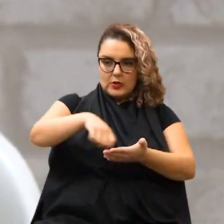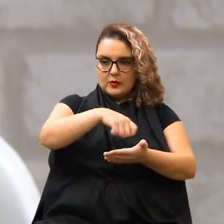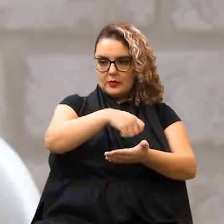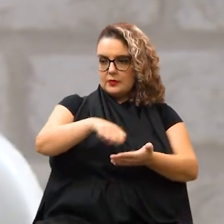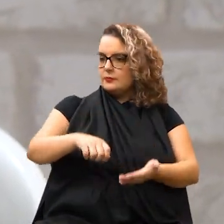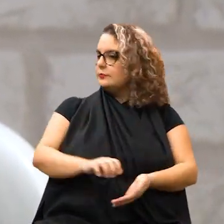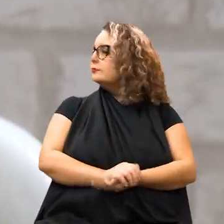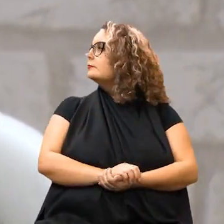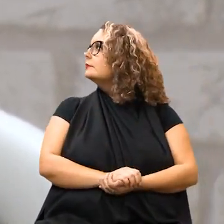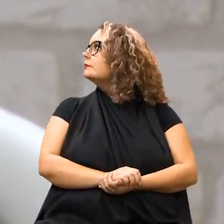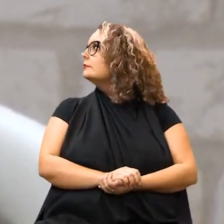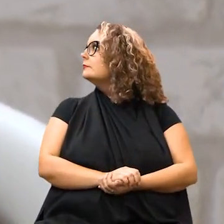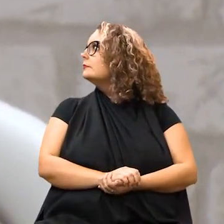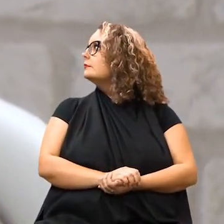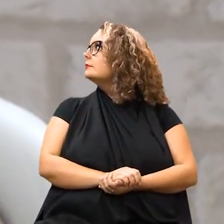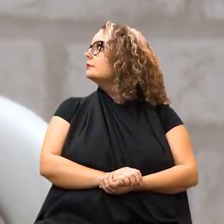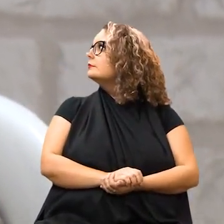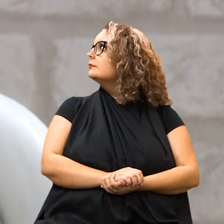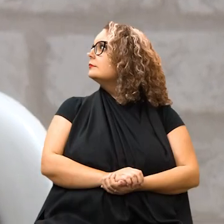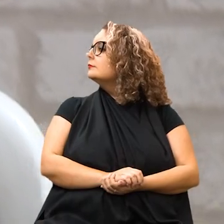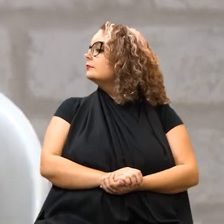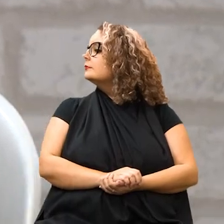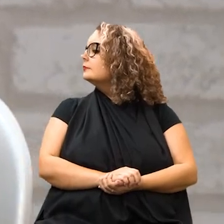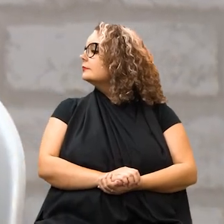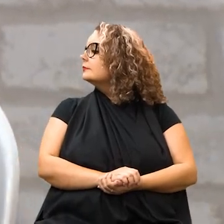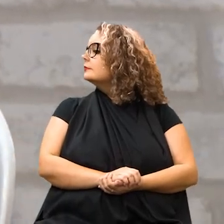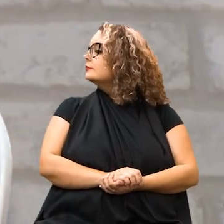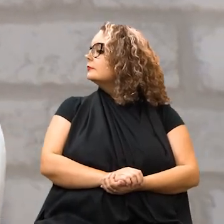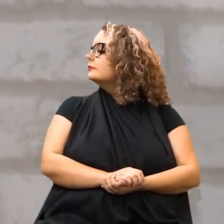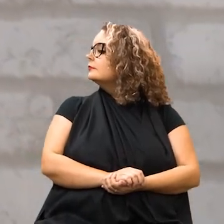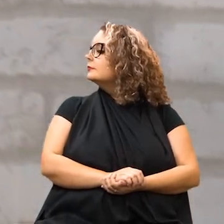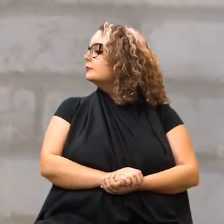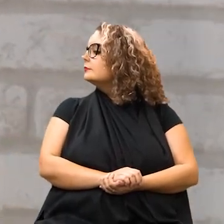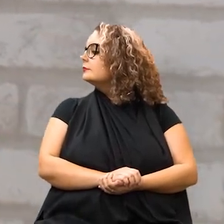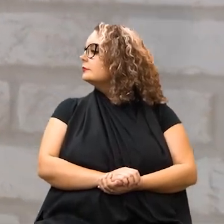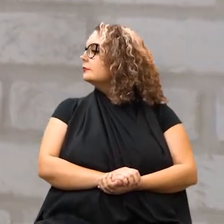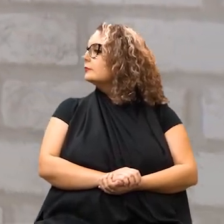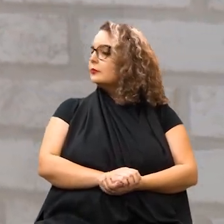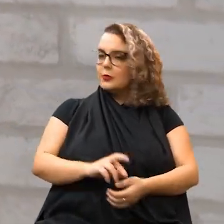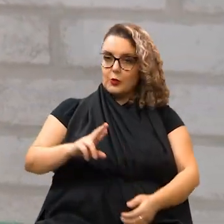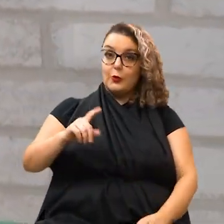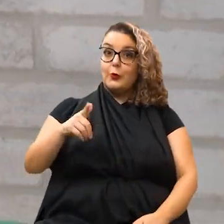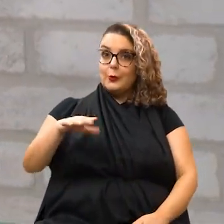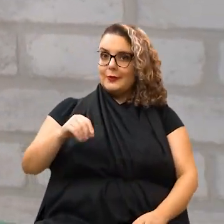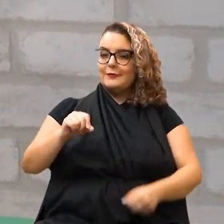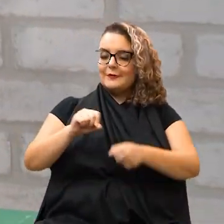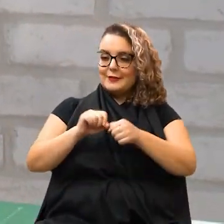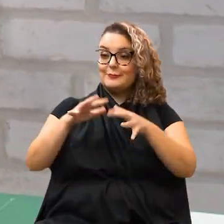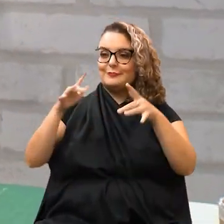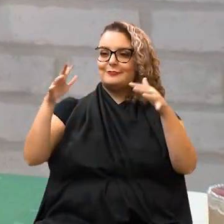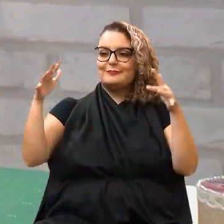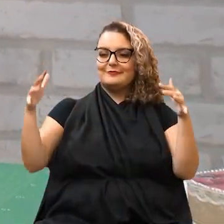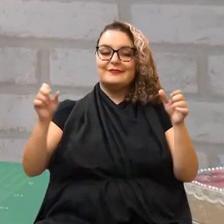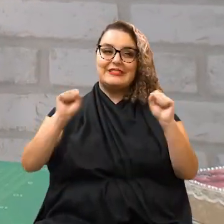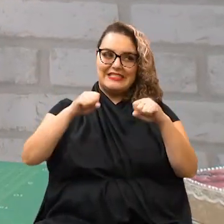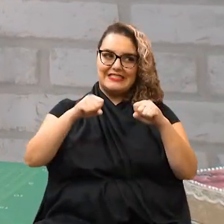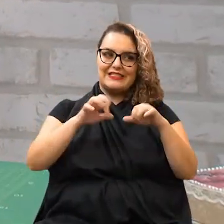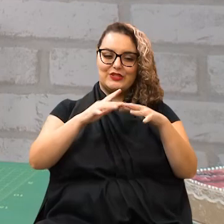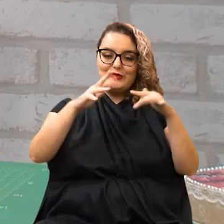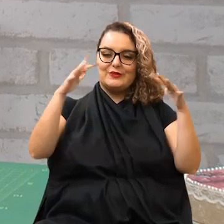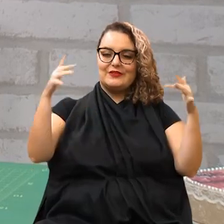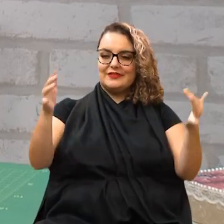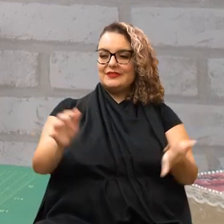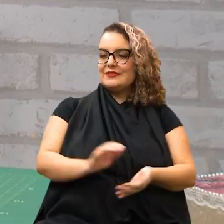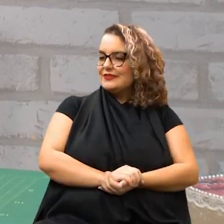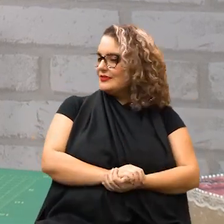E vai passando. Vai passando. Esse rolinho faz mágica. Esse rolinho é. Inclusive